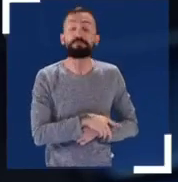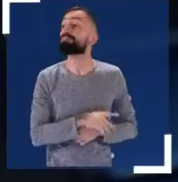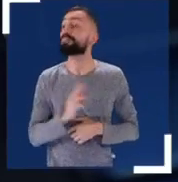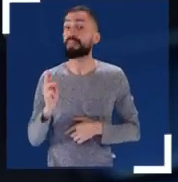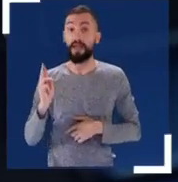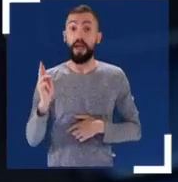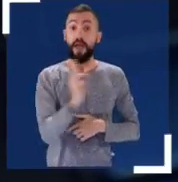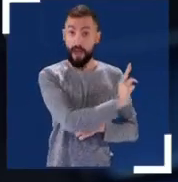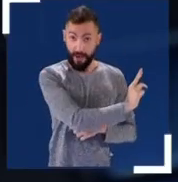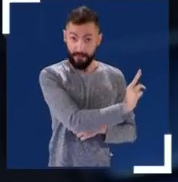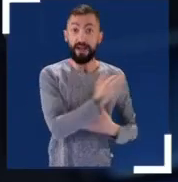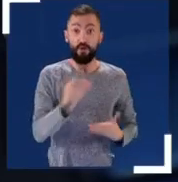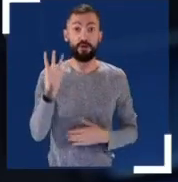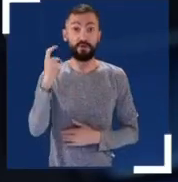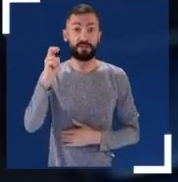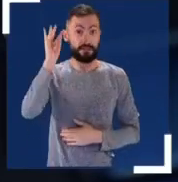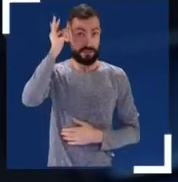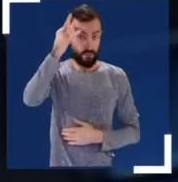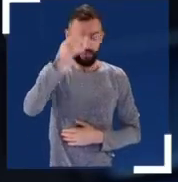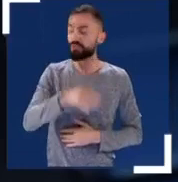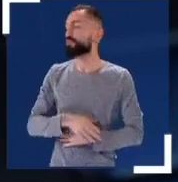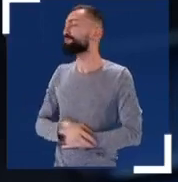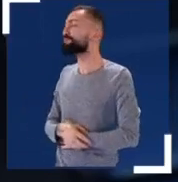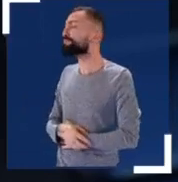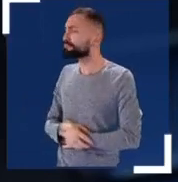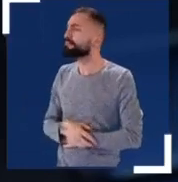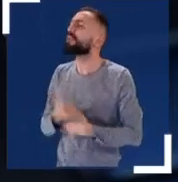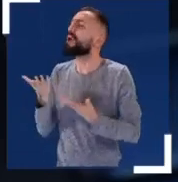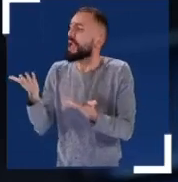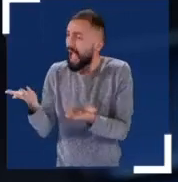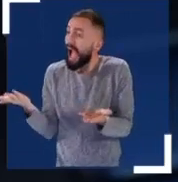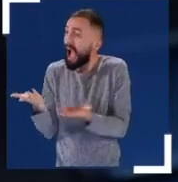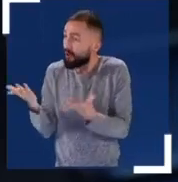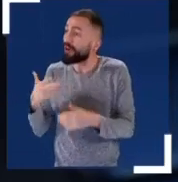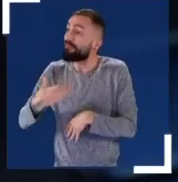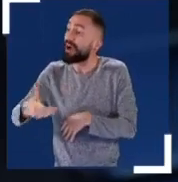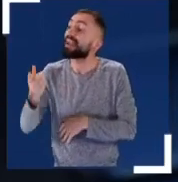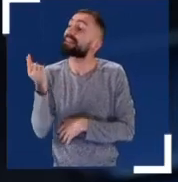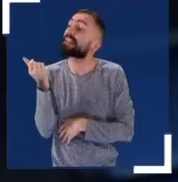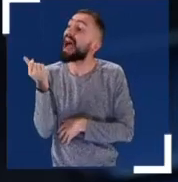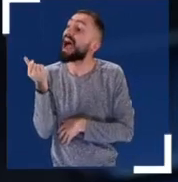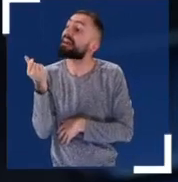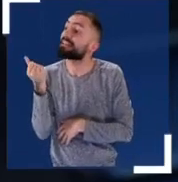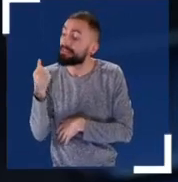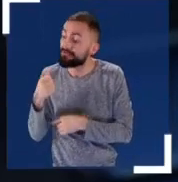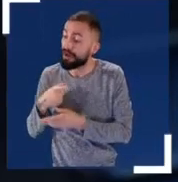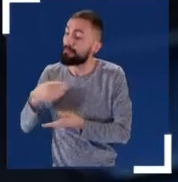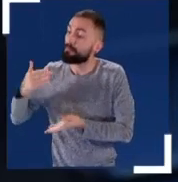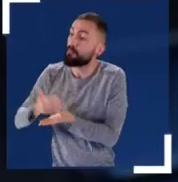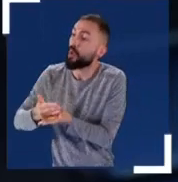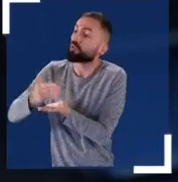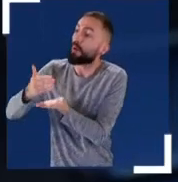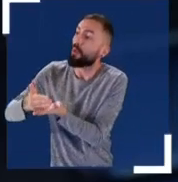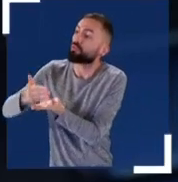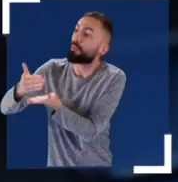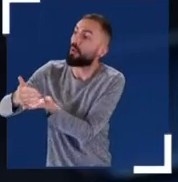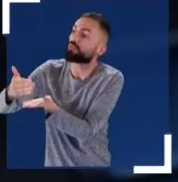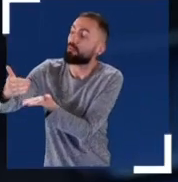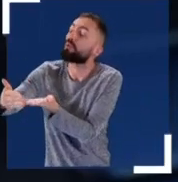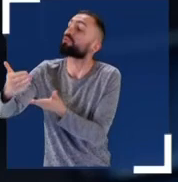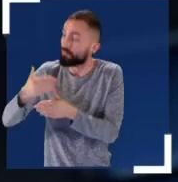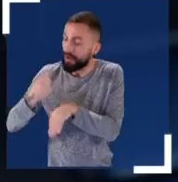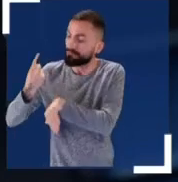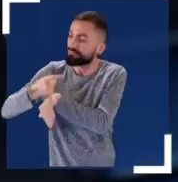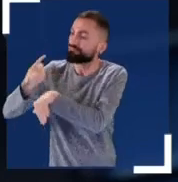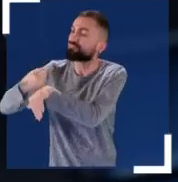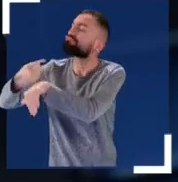favor. Márcio, nós vamos introduzir a tarifa ponto a ponto. E expandir essa tarifa ponto a ponto para fazer com que